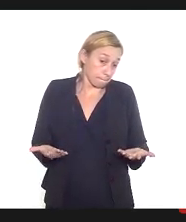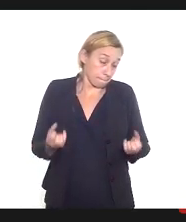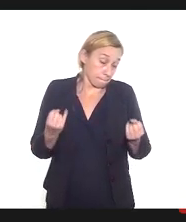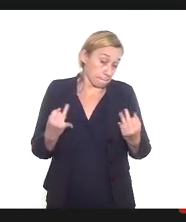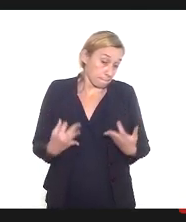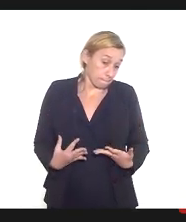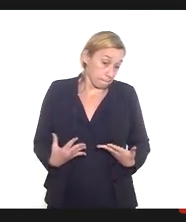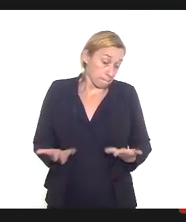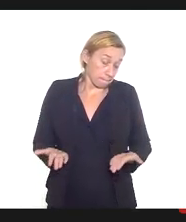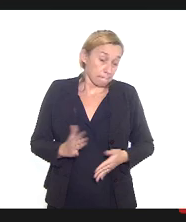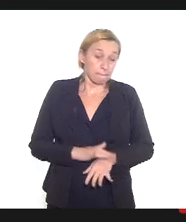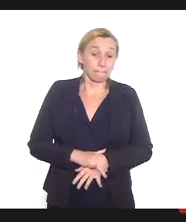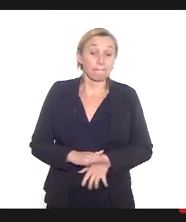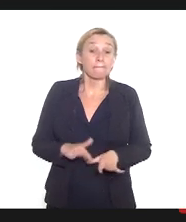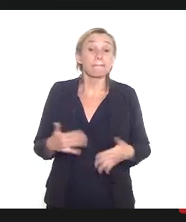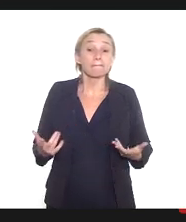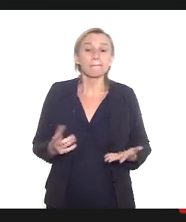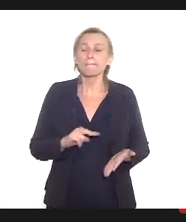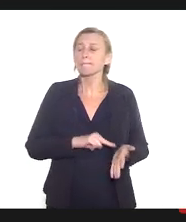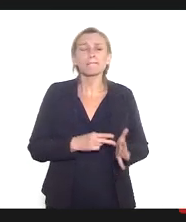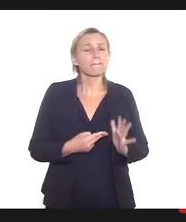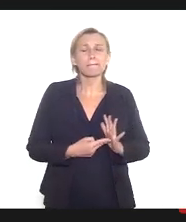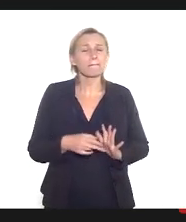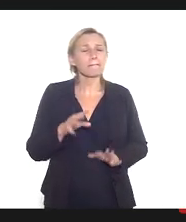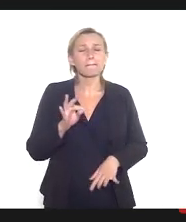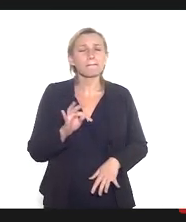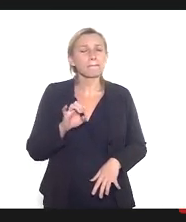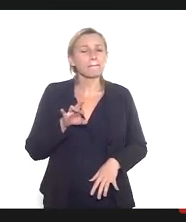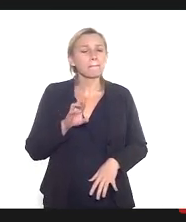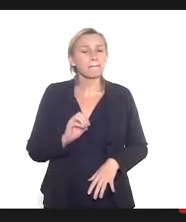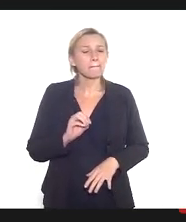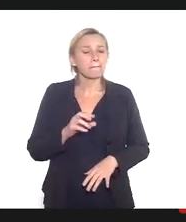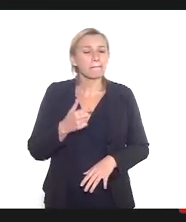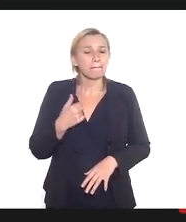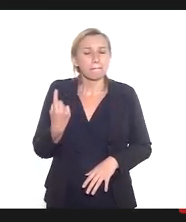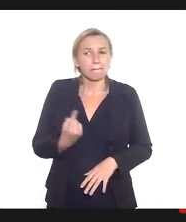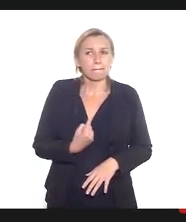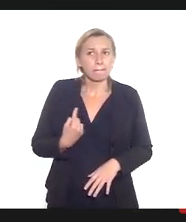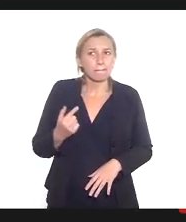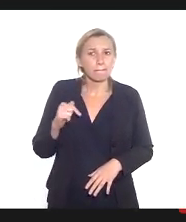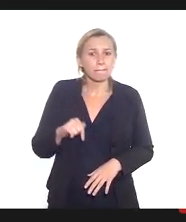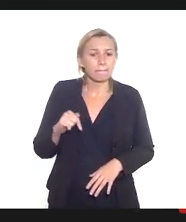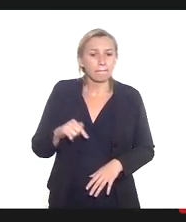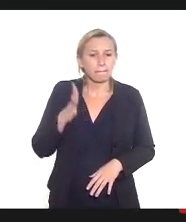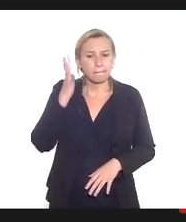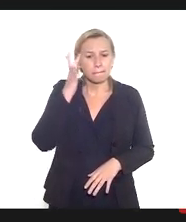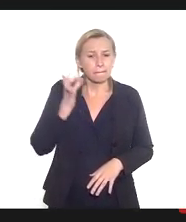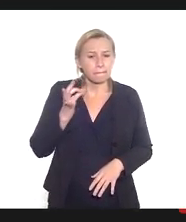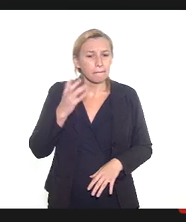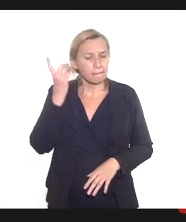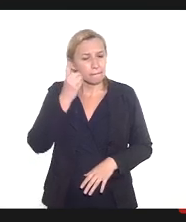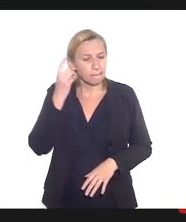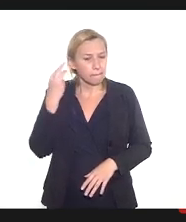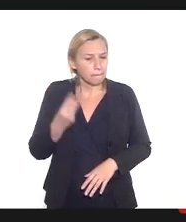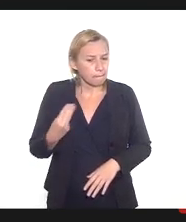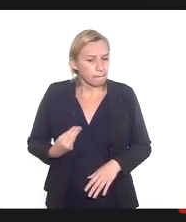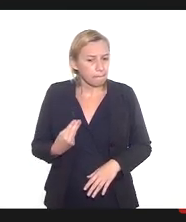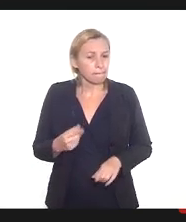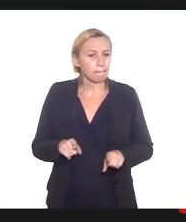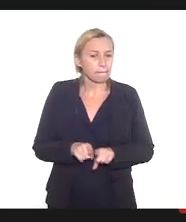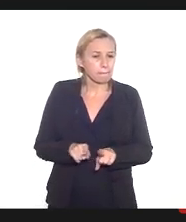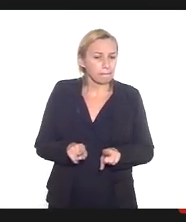esclarecida então assim que que significa esse termo porque para a gente aqui não sei se vai Deputado a Monique para